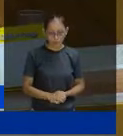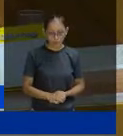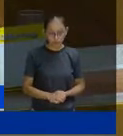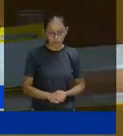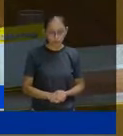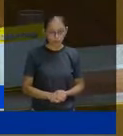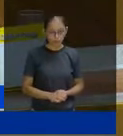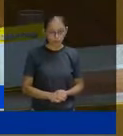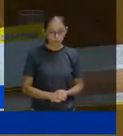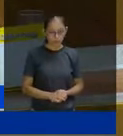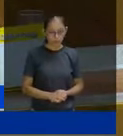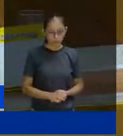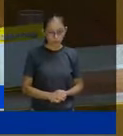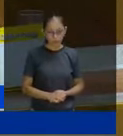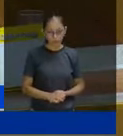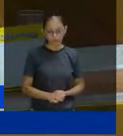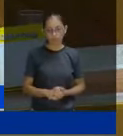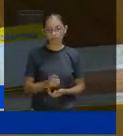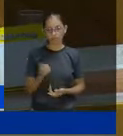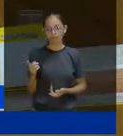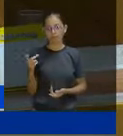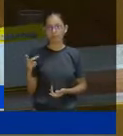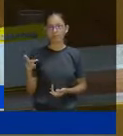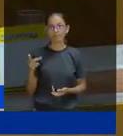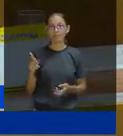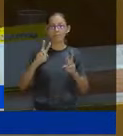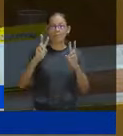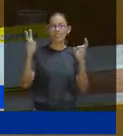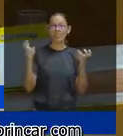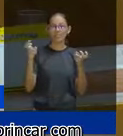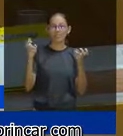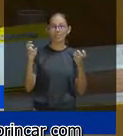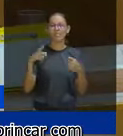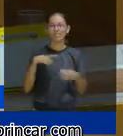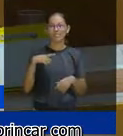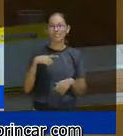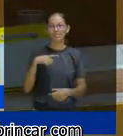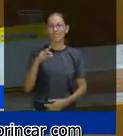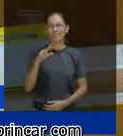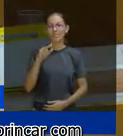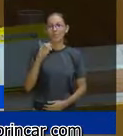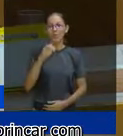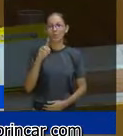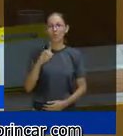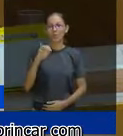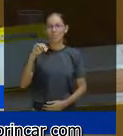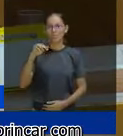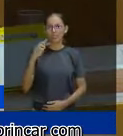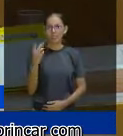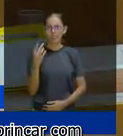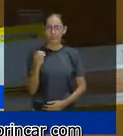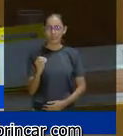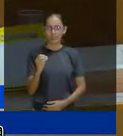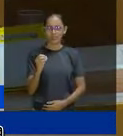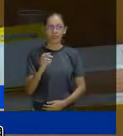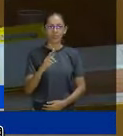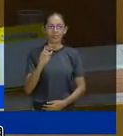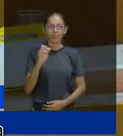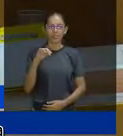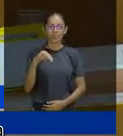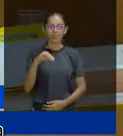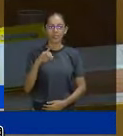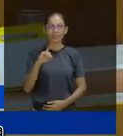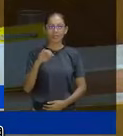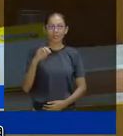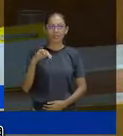esse autotítulo de Ruizinho Docinho de Coco, ele pôs exatamente para brincar com essa história de que ele era ranzinza, e muitas